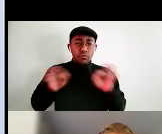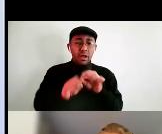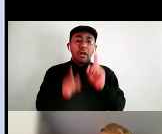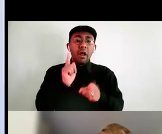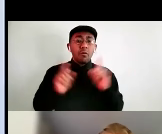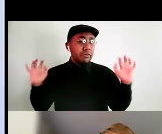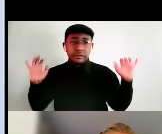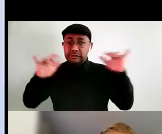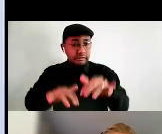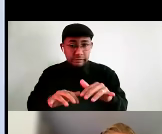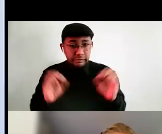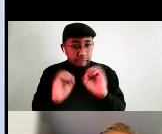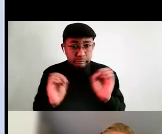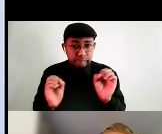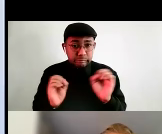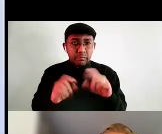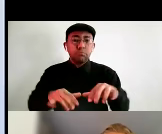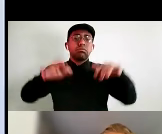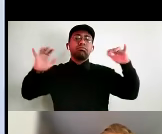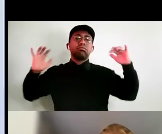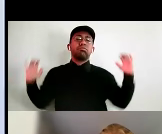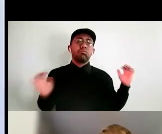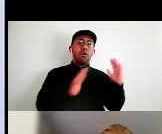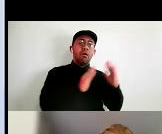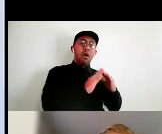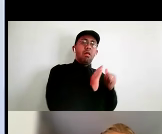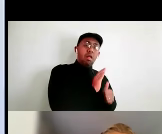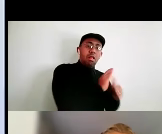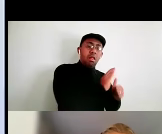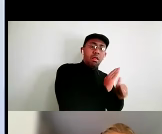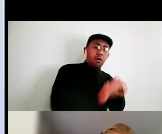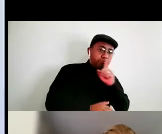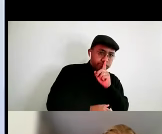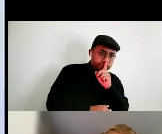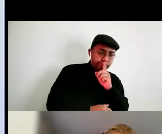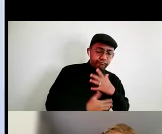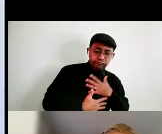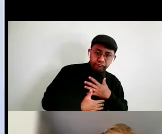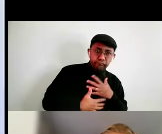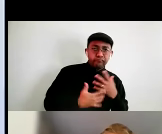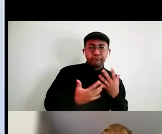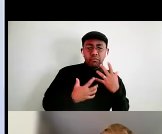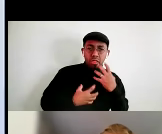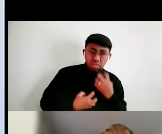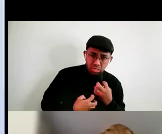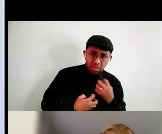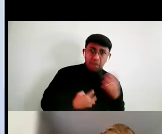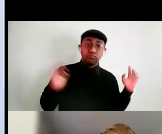exercer um papel muito importante na promoção dos comportamentos saudáveis. Também ajuda a criar empregos em muitos